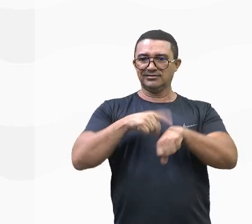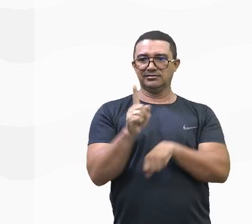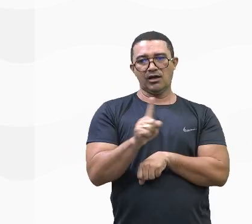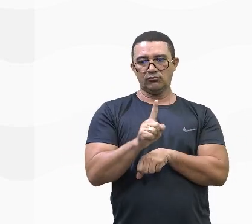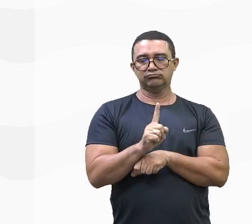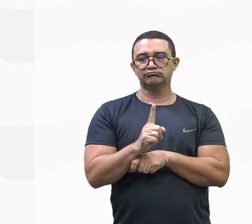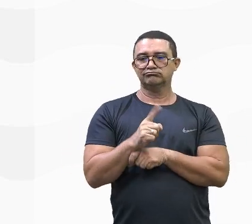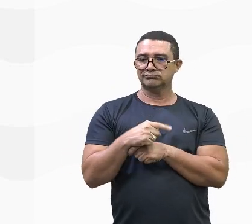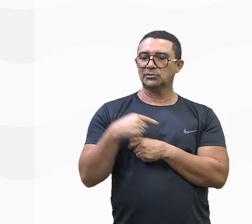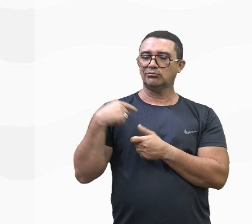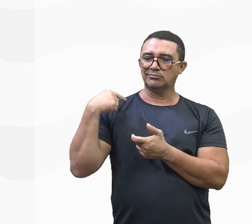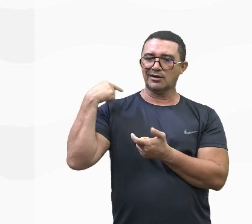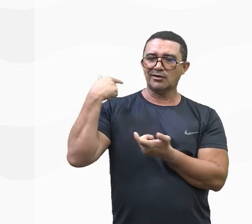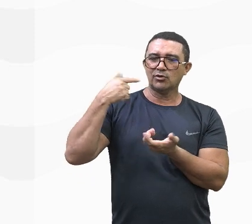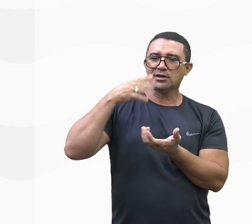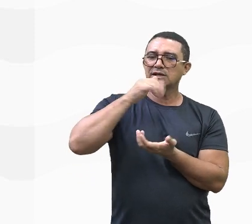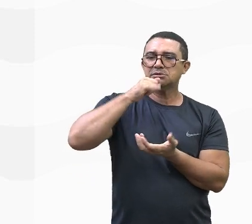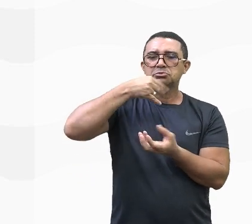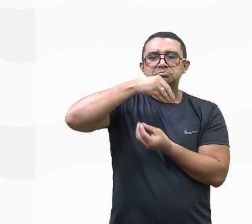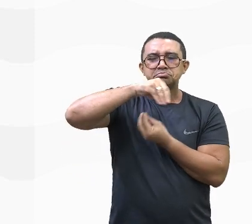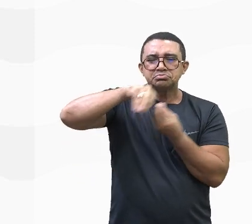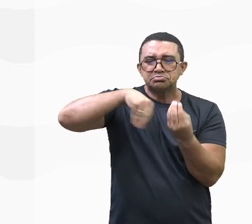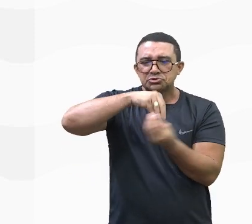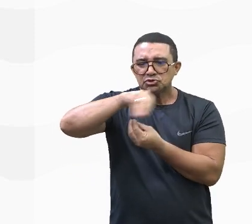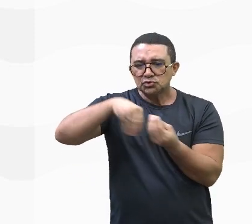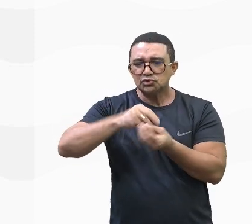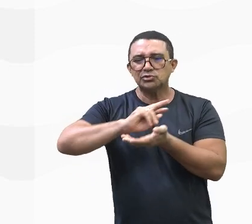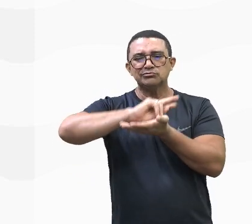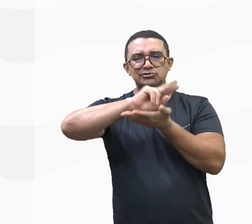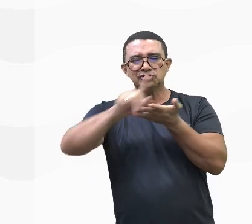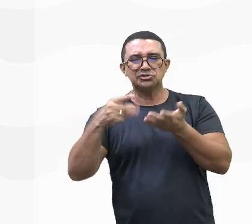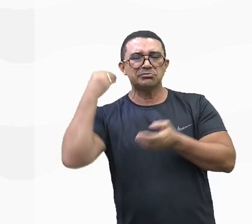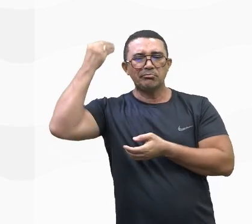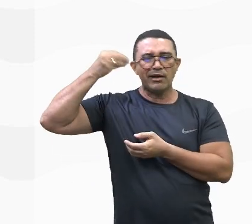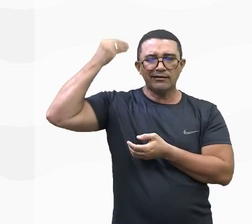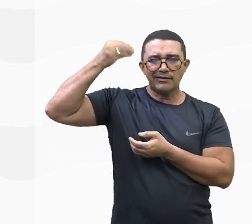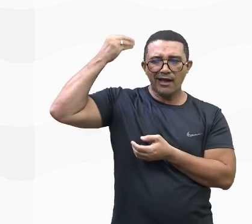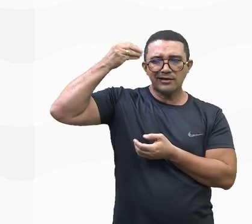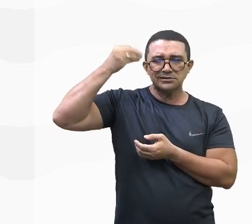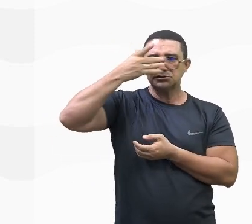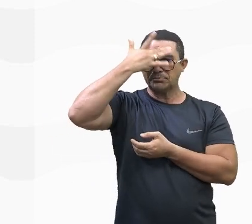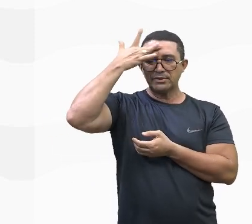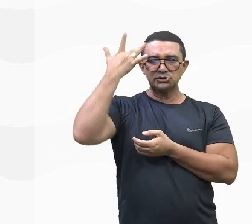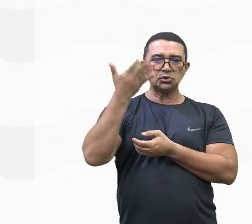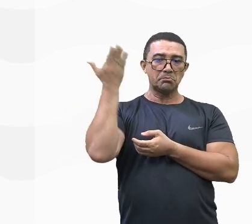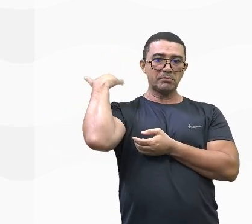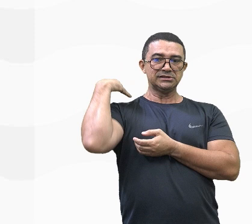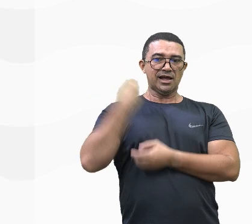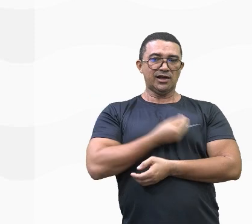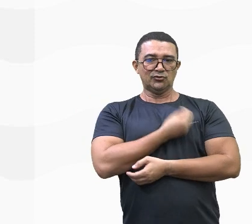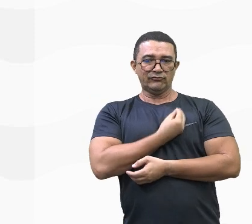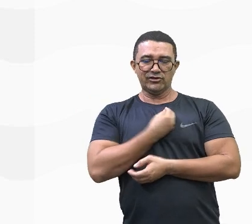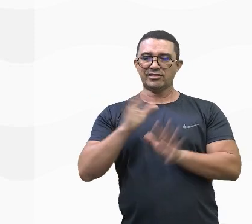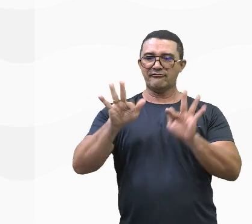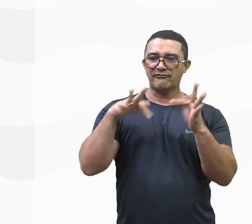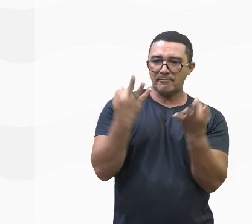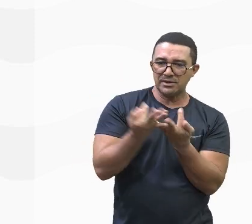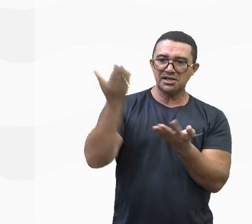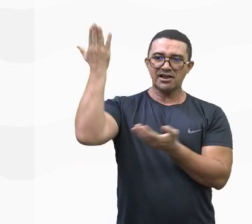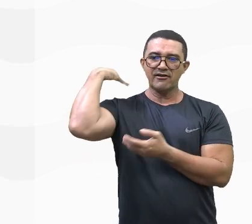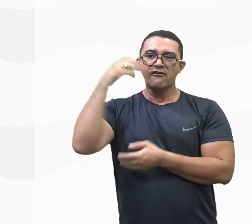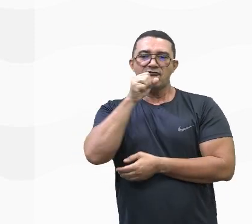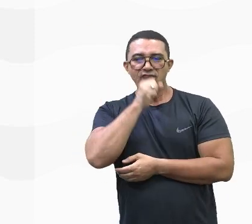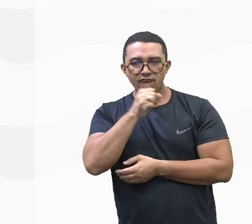composição, um aglomerado de sabedorias, de vivências dos nossos ancestrais. Então, o que nossos